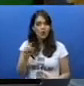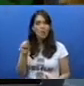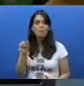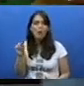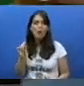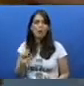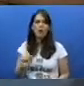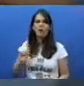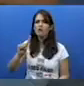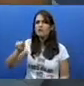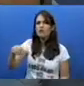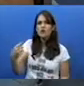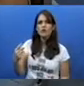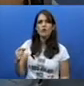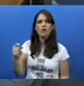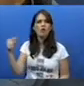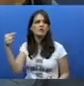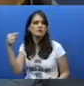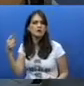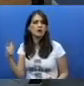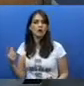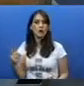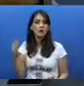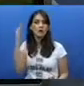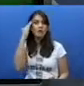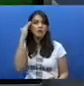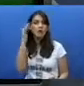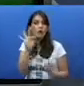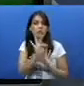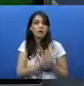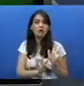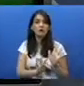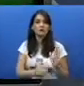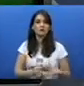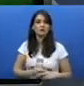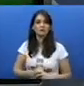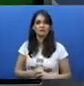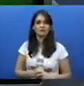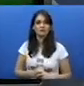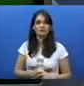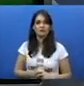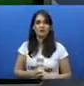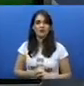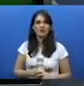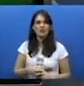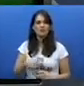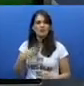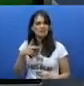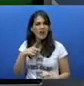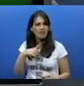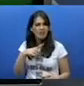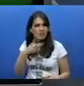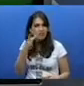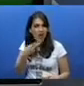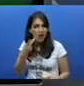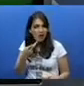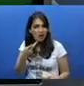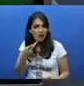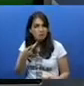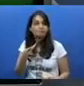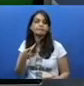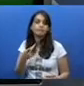para melhor compreensão do texto, tá? Vai ter fala neste texto. Antes da